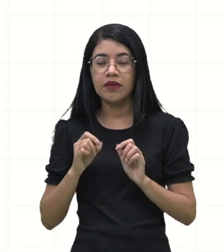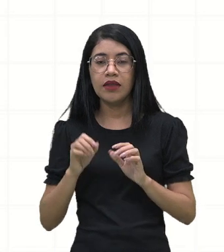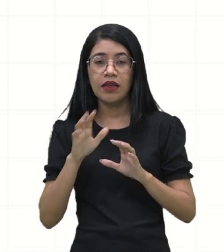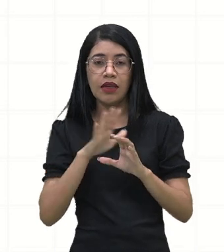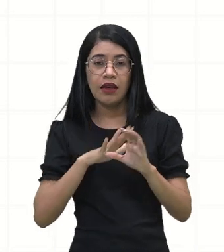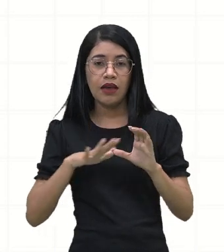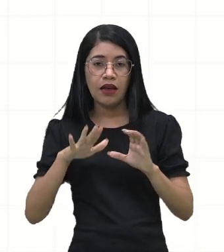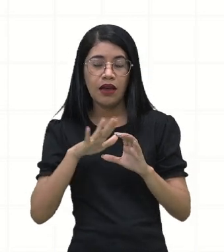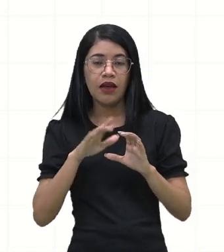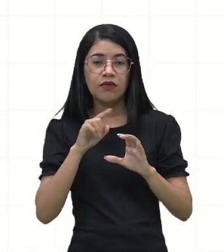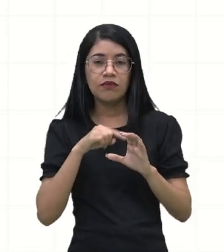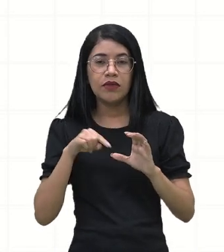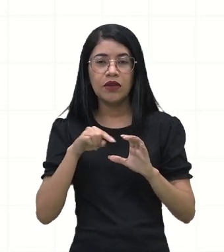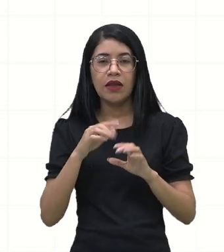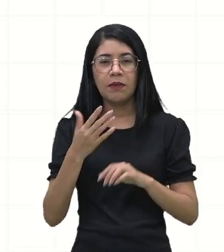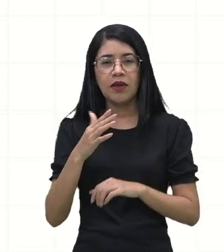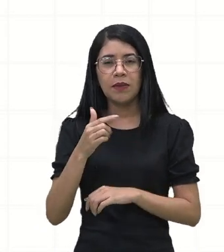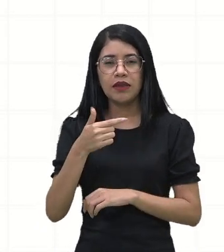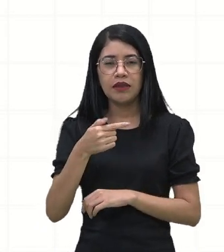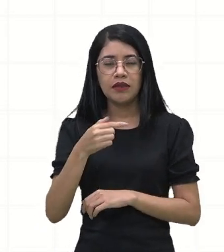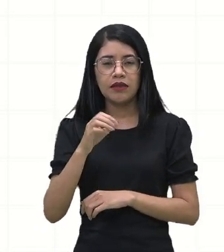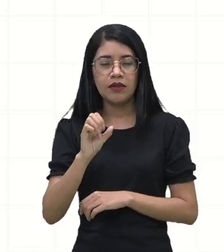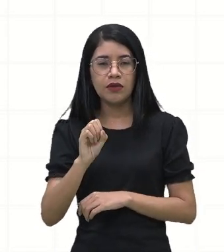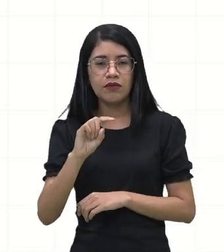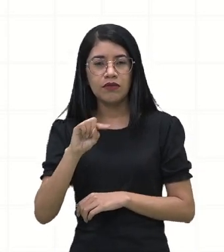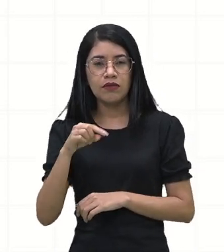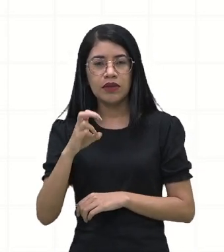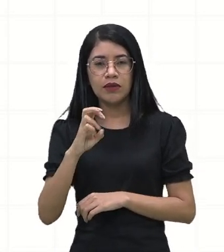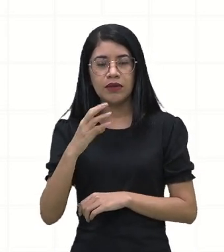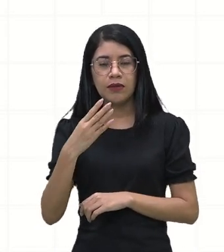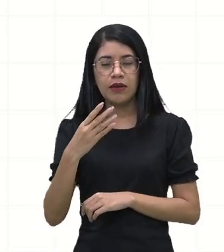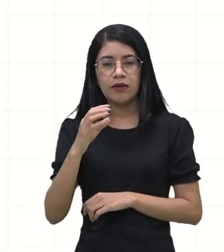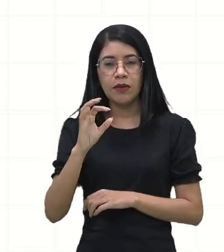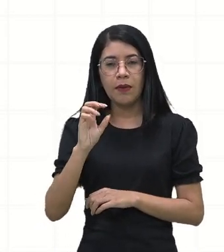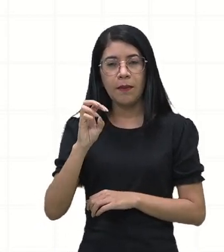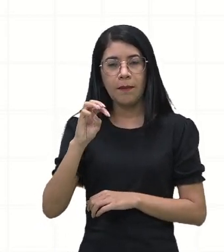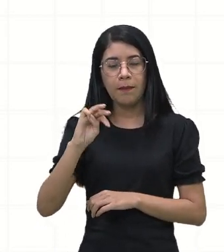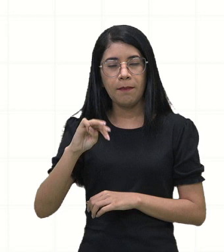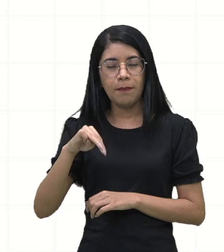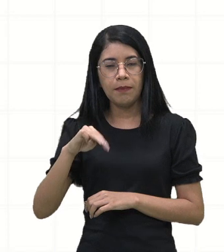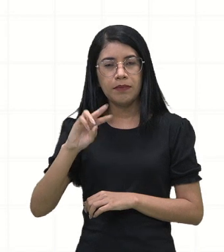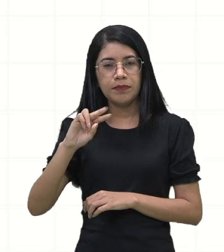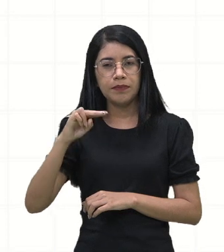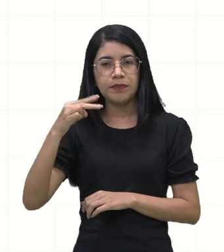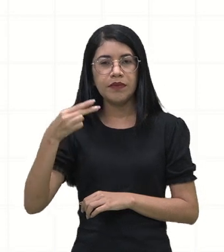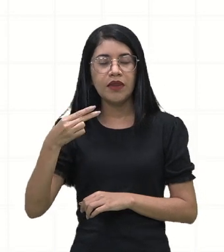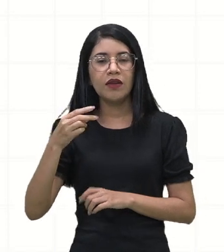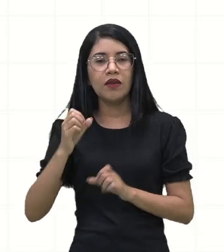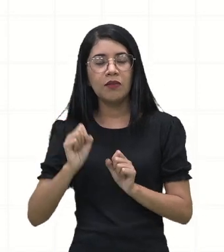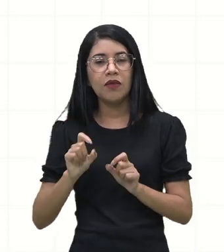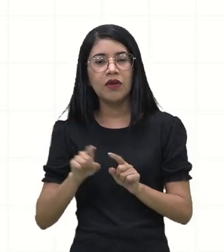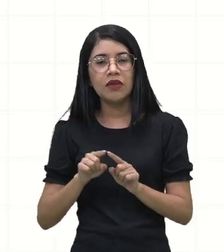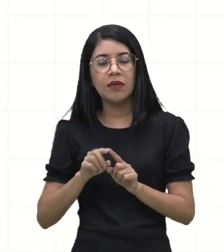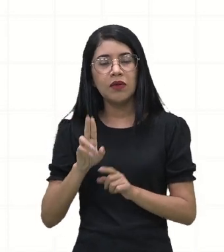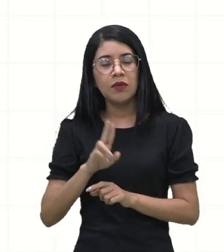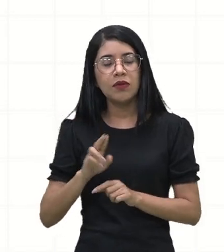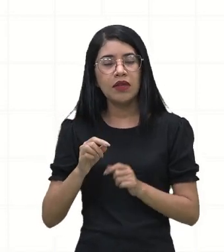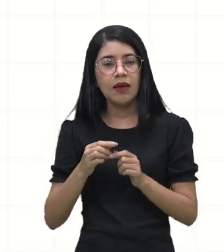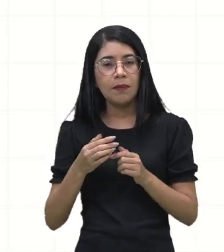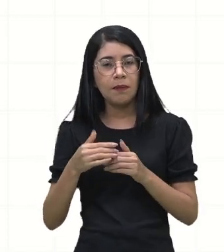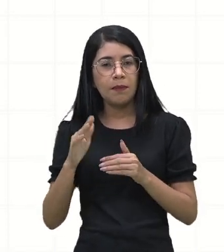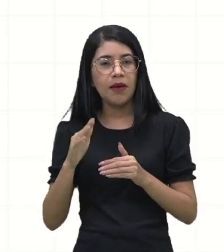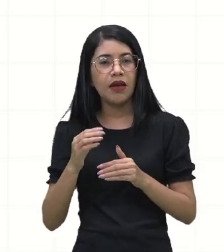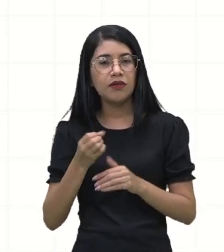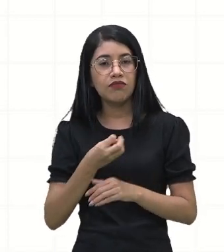aproximadamente 78,54 metros quadrados. Falo aproximadamente porque nós podemos utilizar mais casas decimais, como nós vimos nos